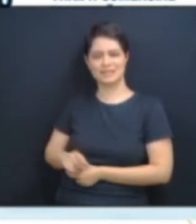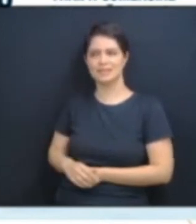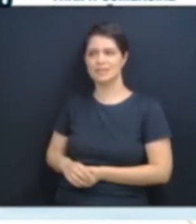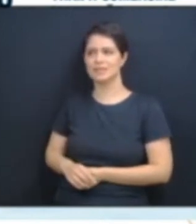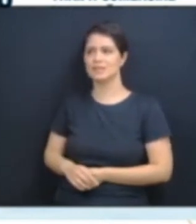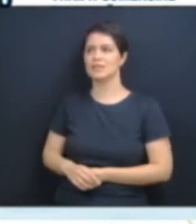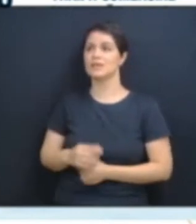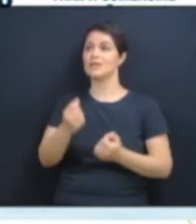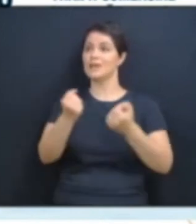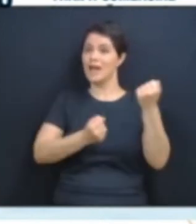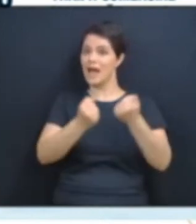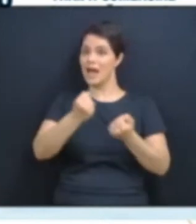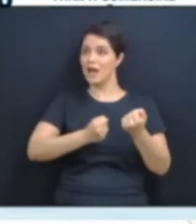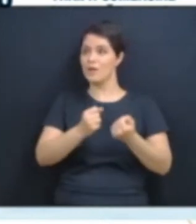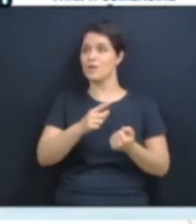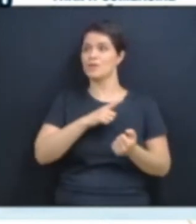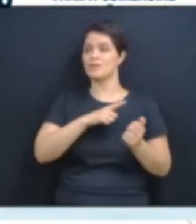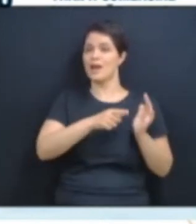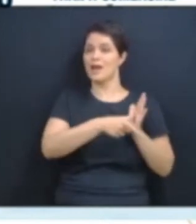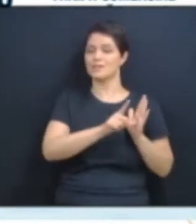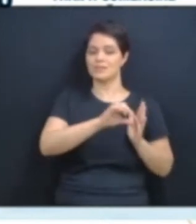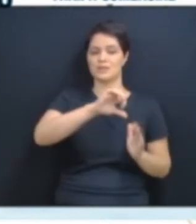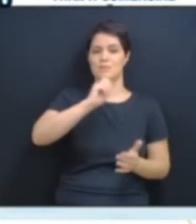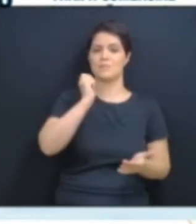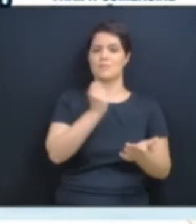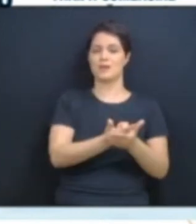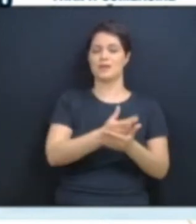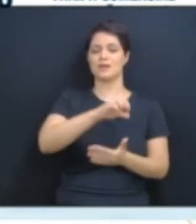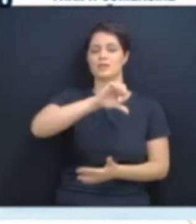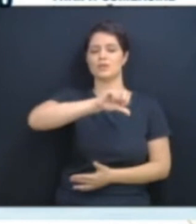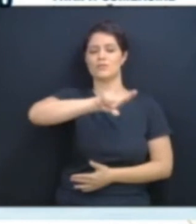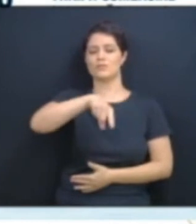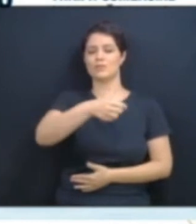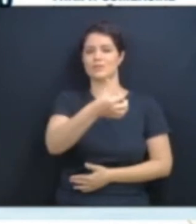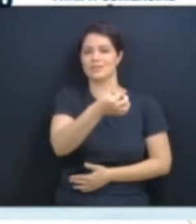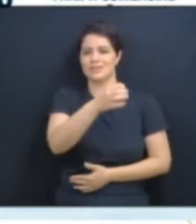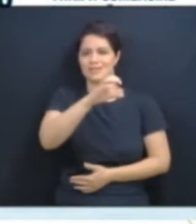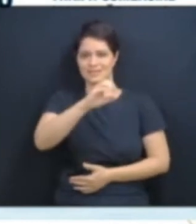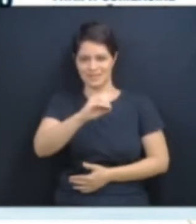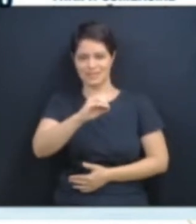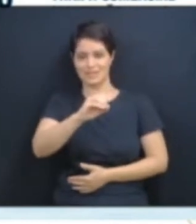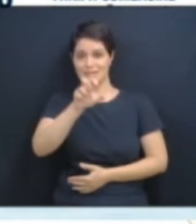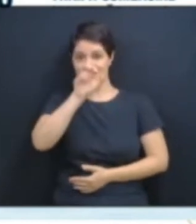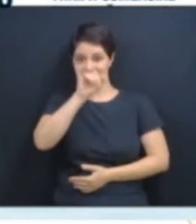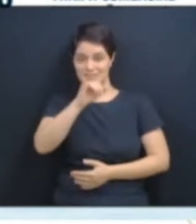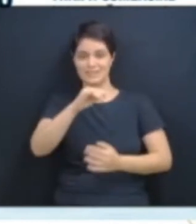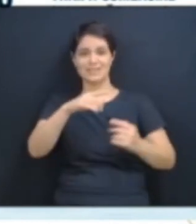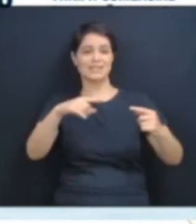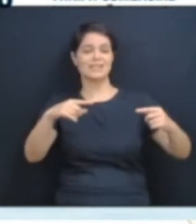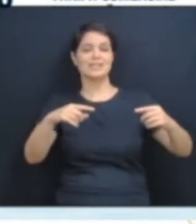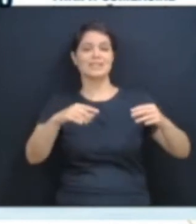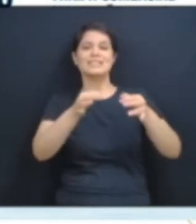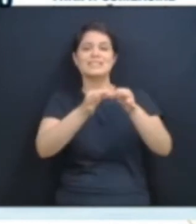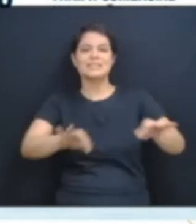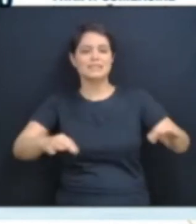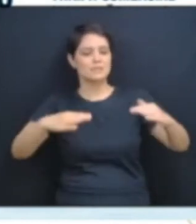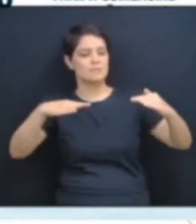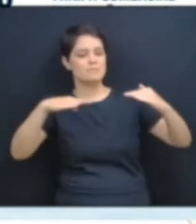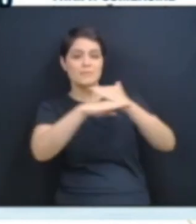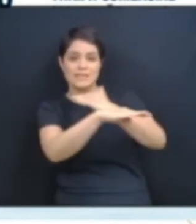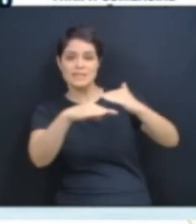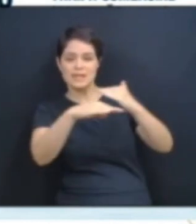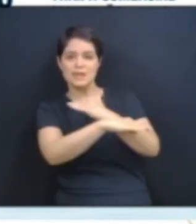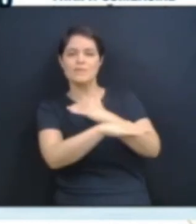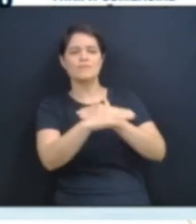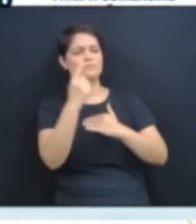9,60. Com a fórmula usada, a pista simples que foi considerada, parece que será R$ 9,19. E o